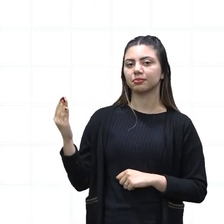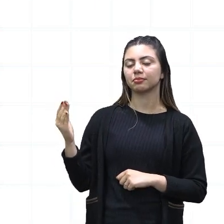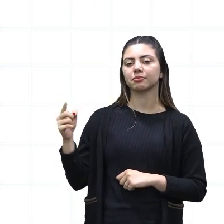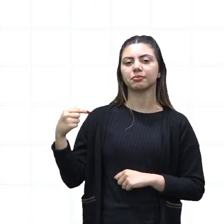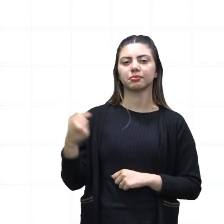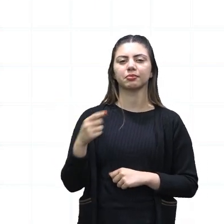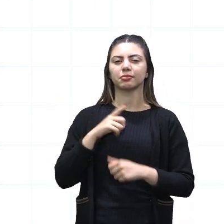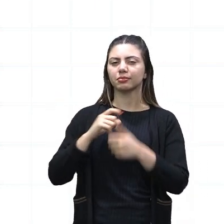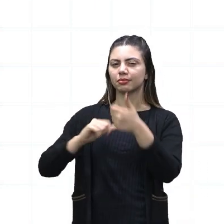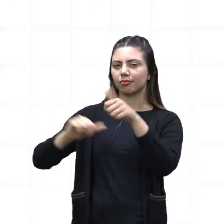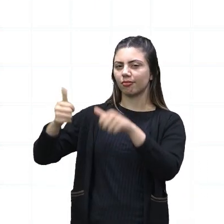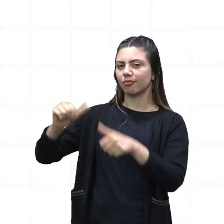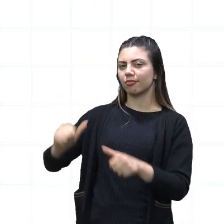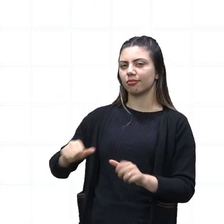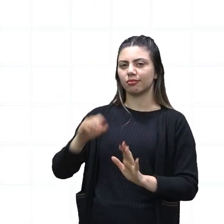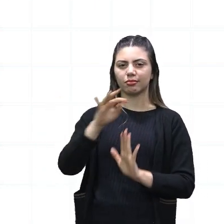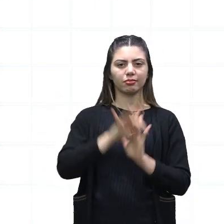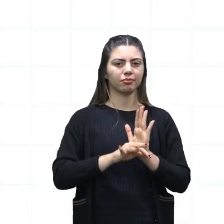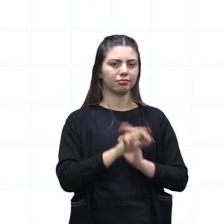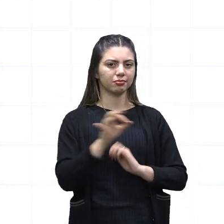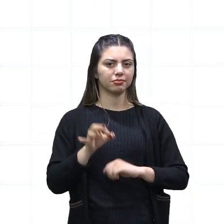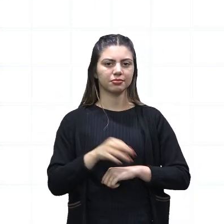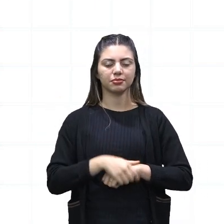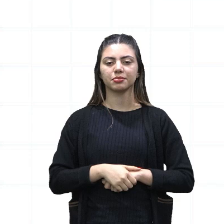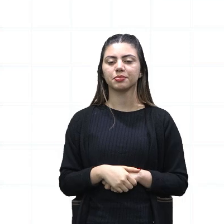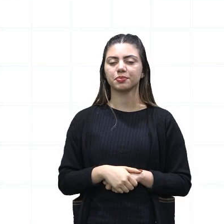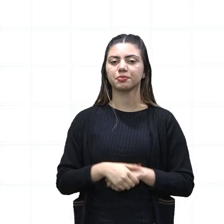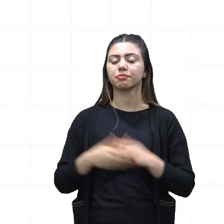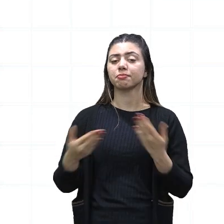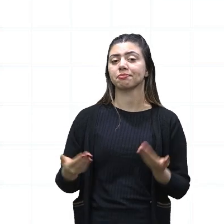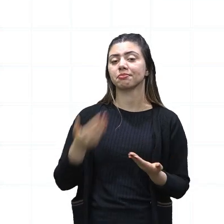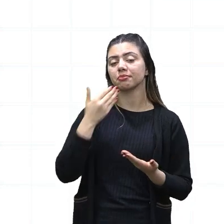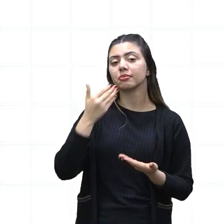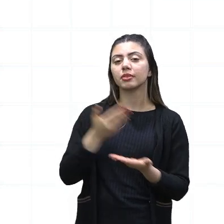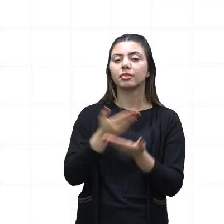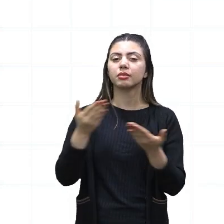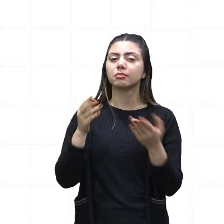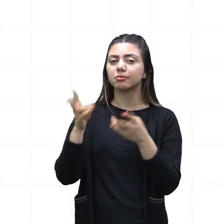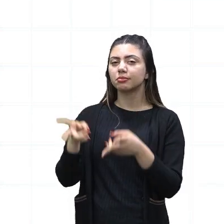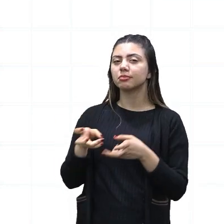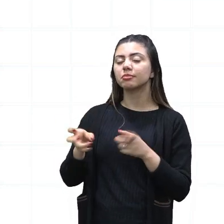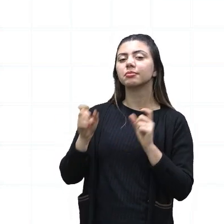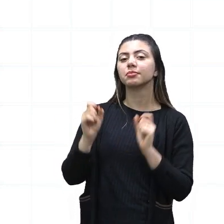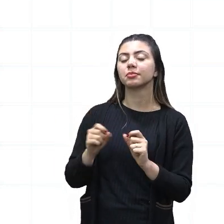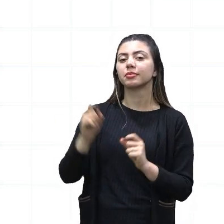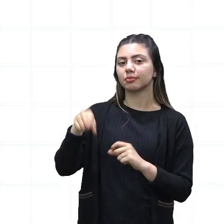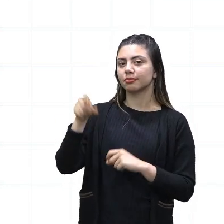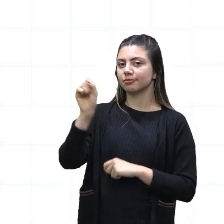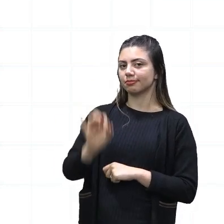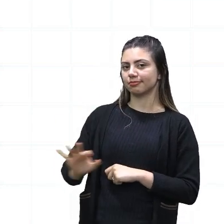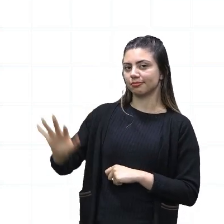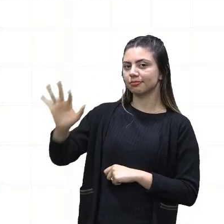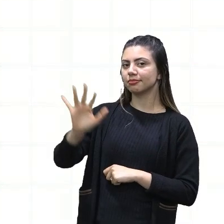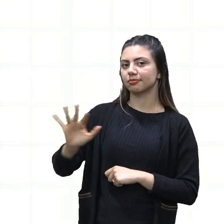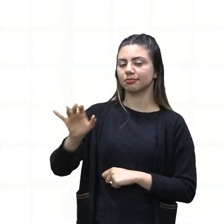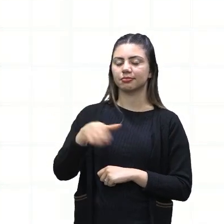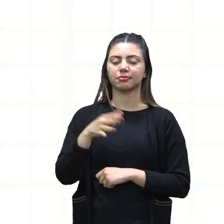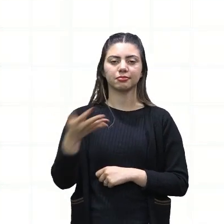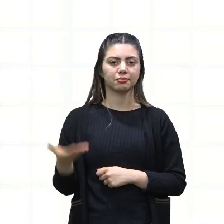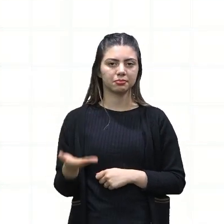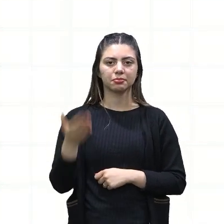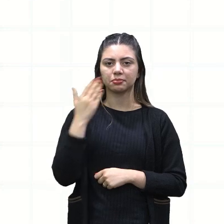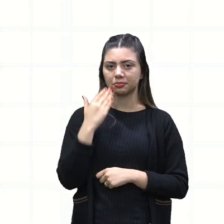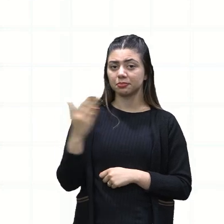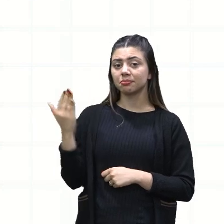nós analisarmos o nosso texto, não é? Eu sempre peço para que vocês observem logo a imagem. Então, a imagem